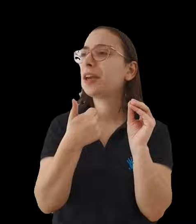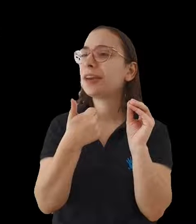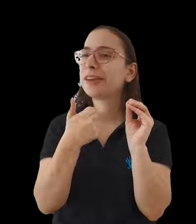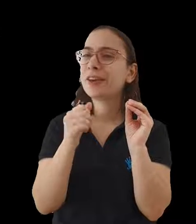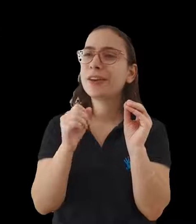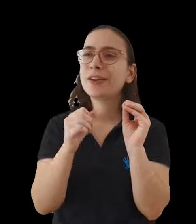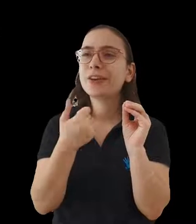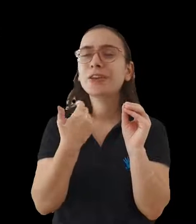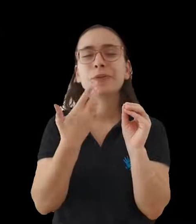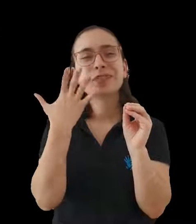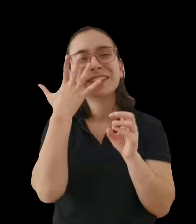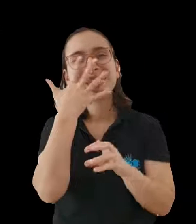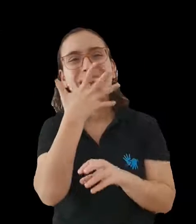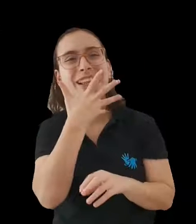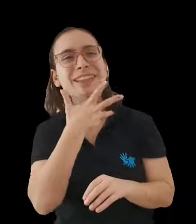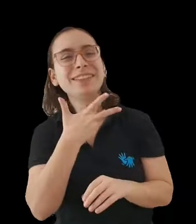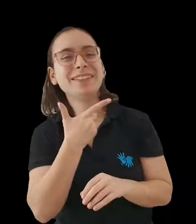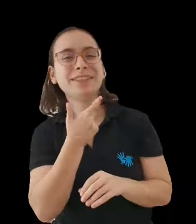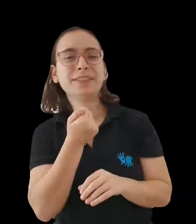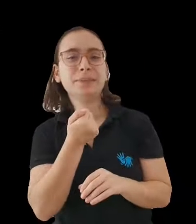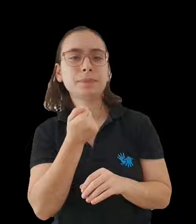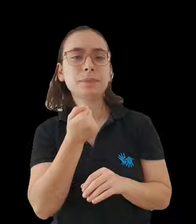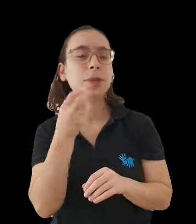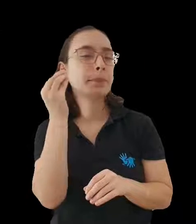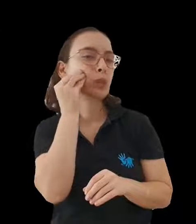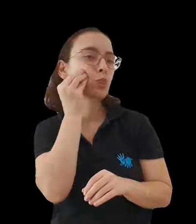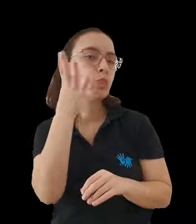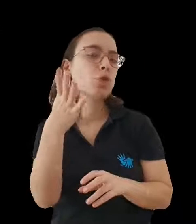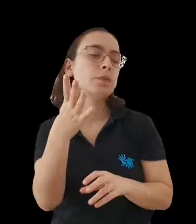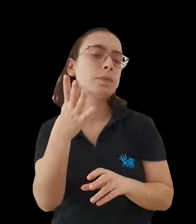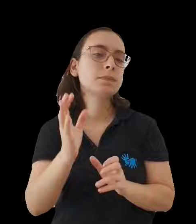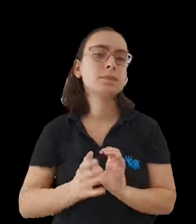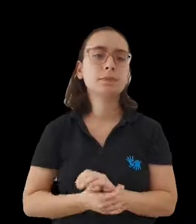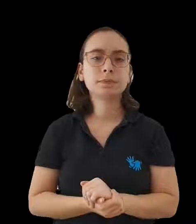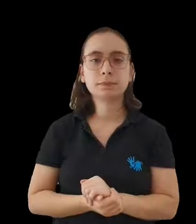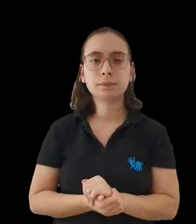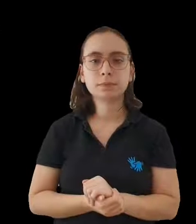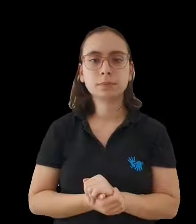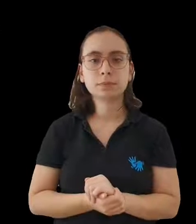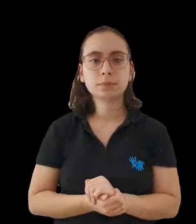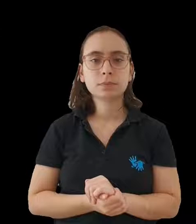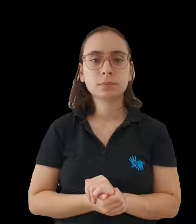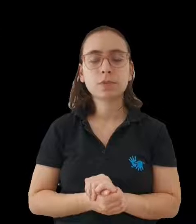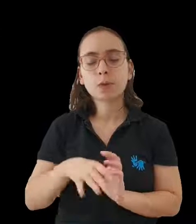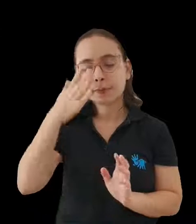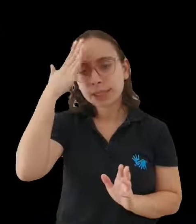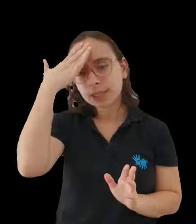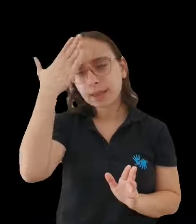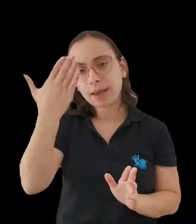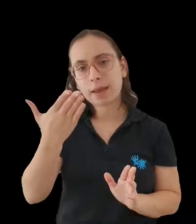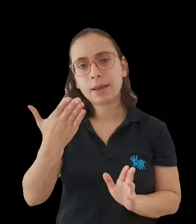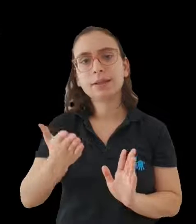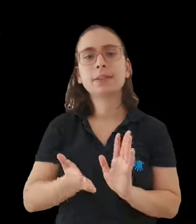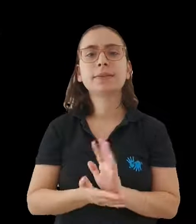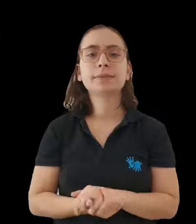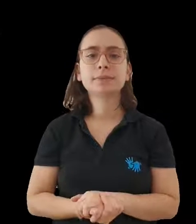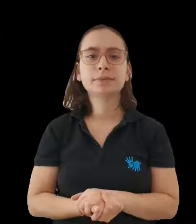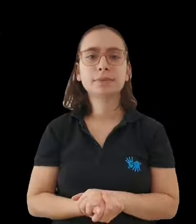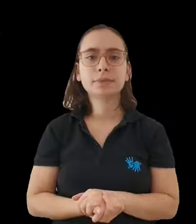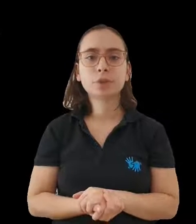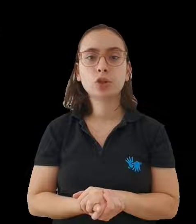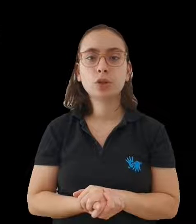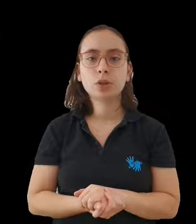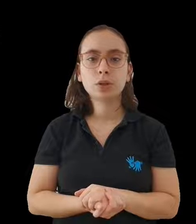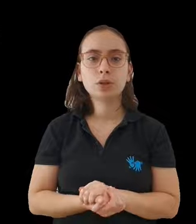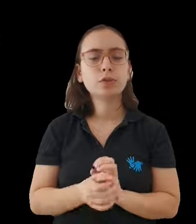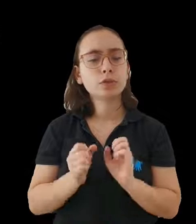você é linda. Me dá um beijo. Ah, muito obrigada. Vocês podem,